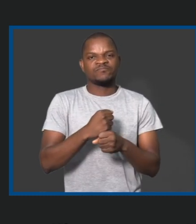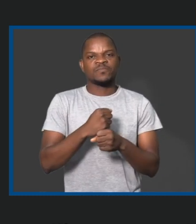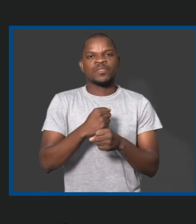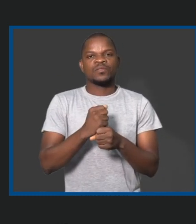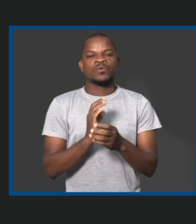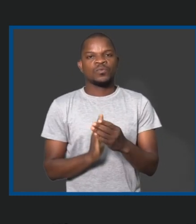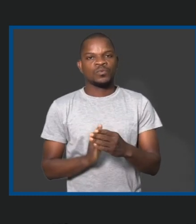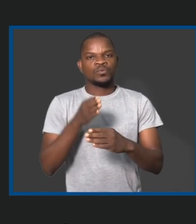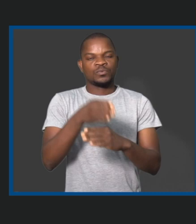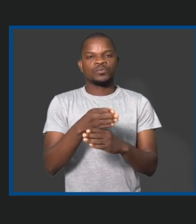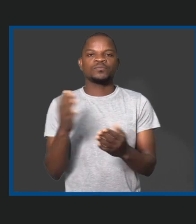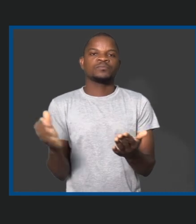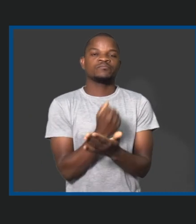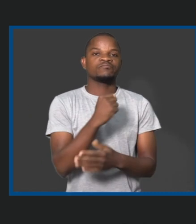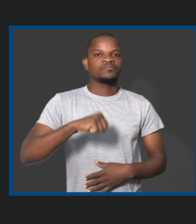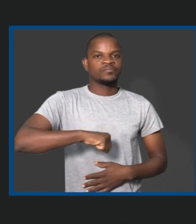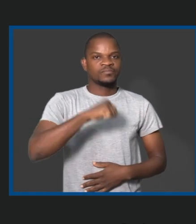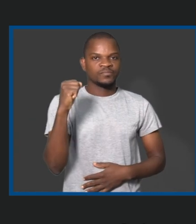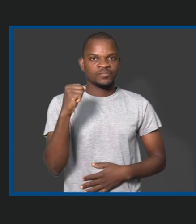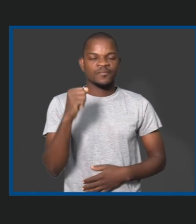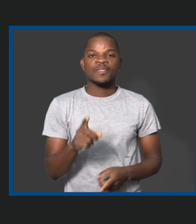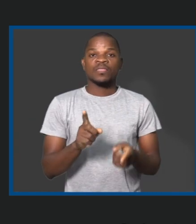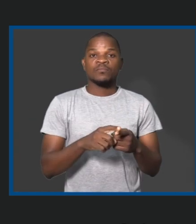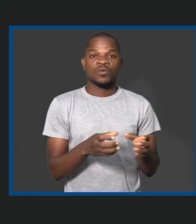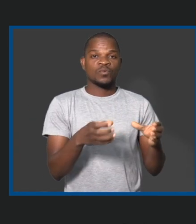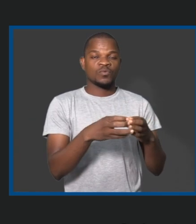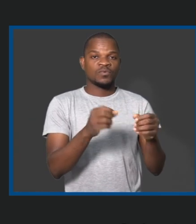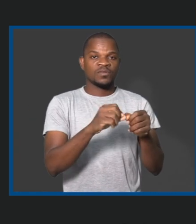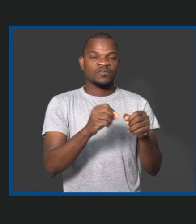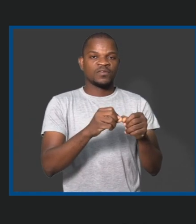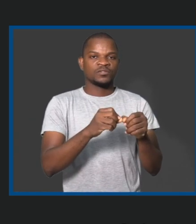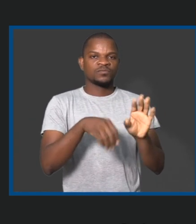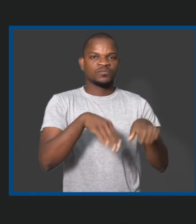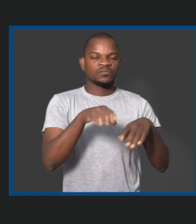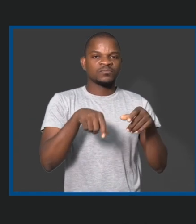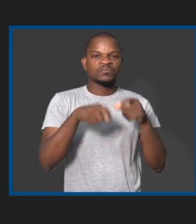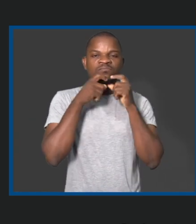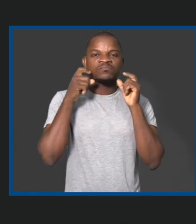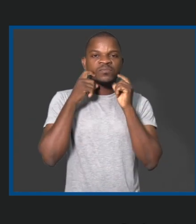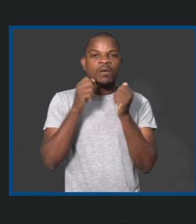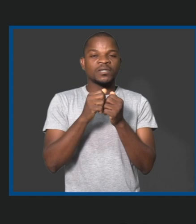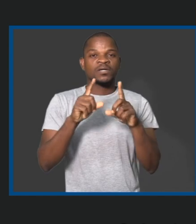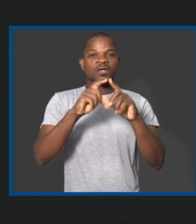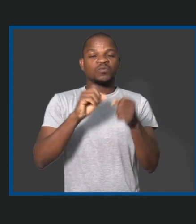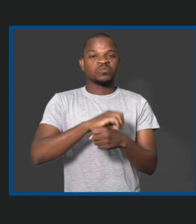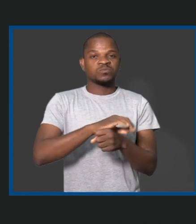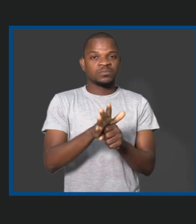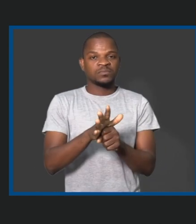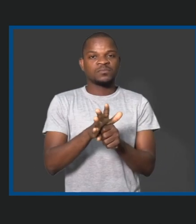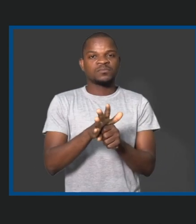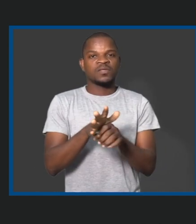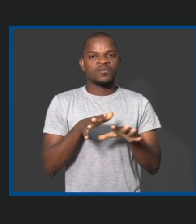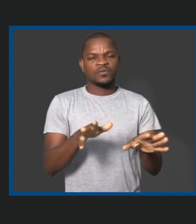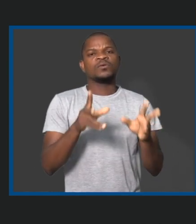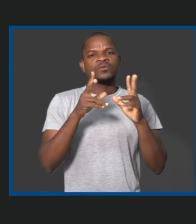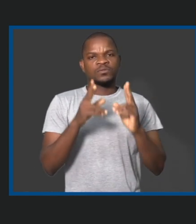trabalhar para chegarmos ao título. Os fazedores do futebol em Moçambique não estão alheios ao Covid-19, um